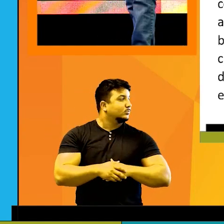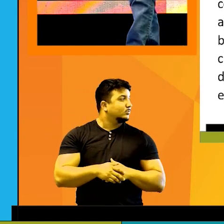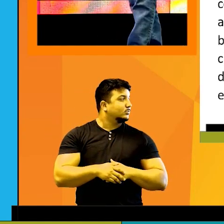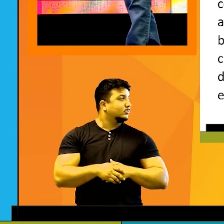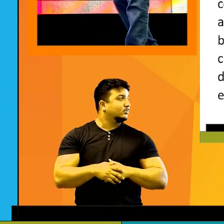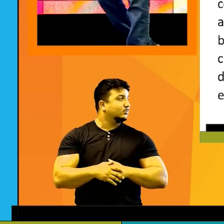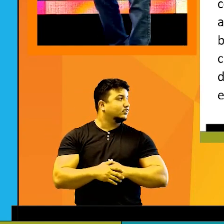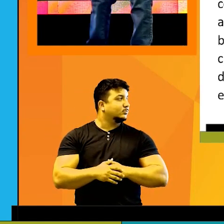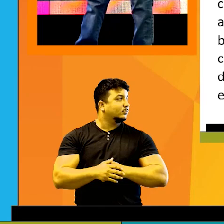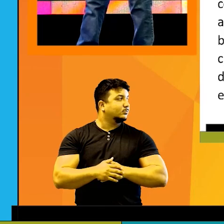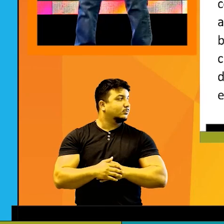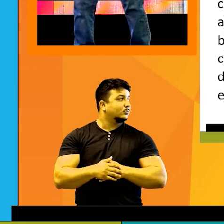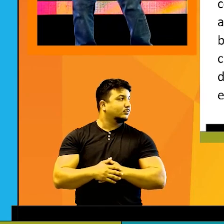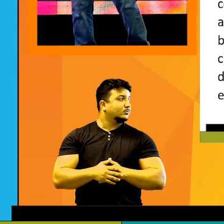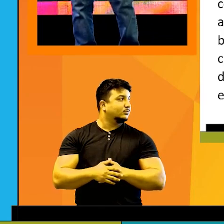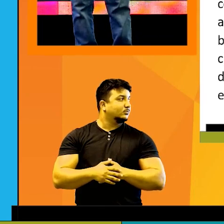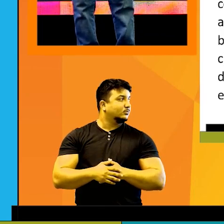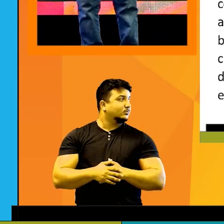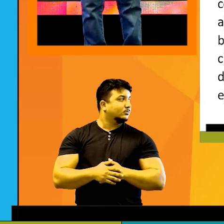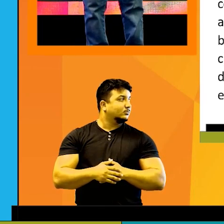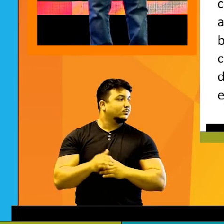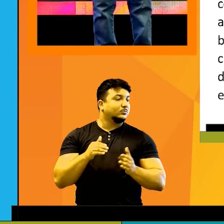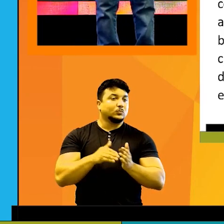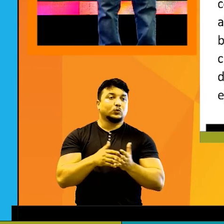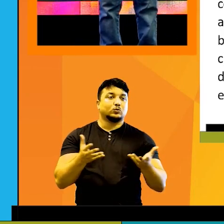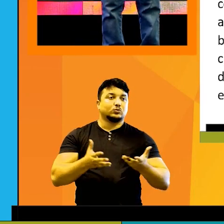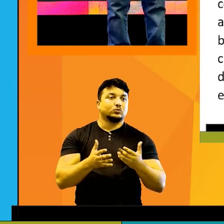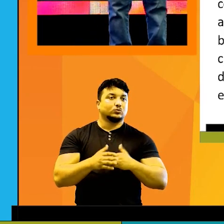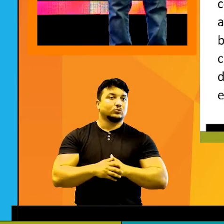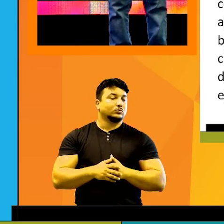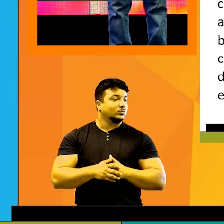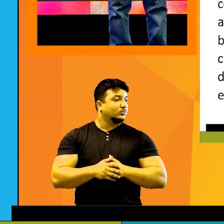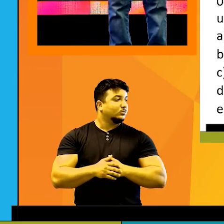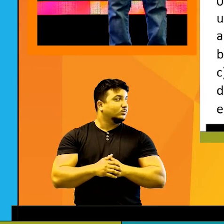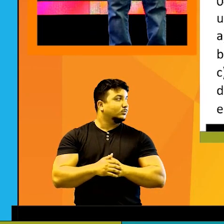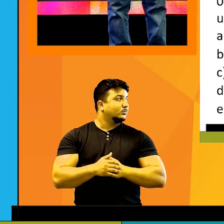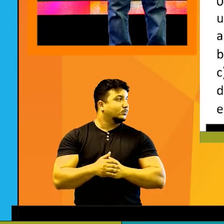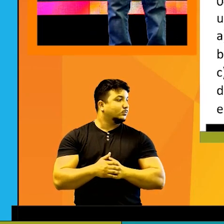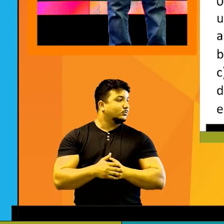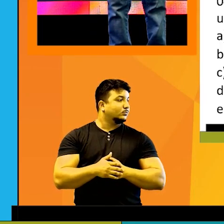literatura. Vamos para a última de hoje?